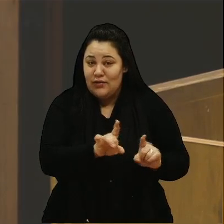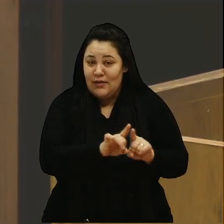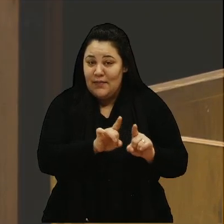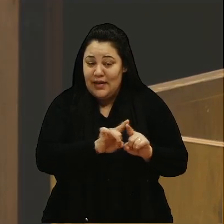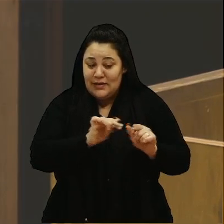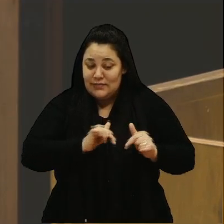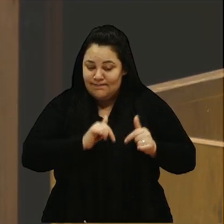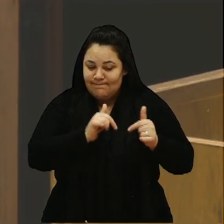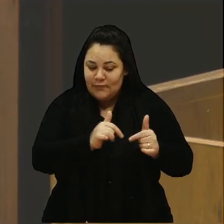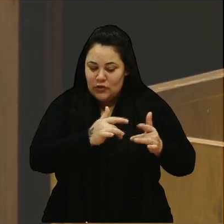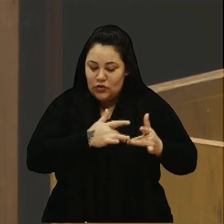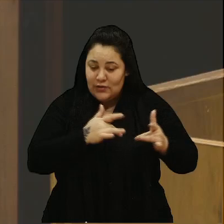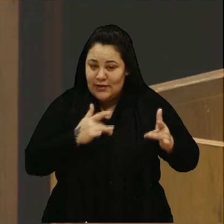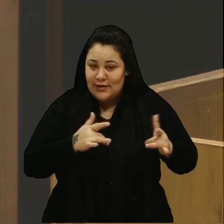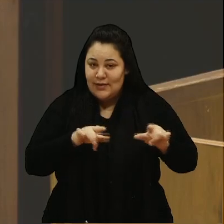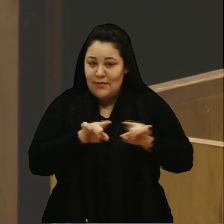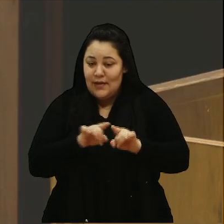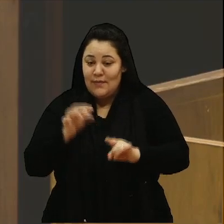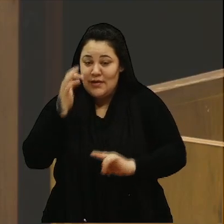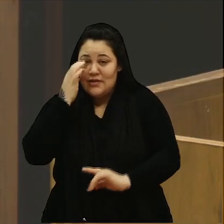na ciência, bem como nas